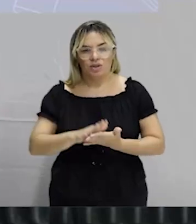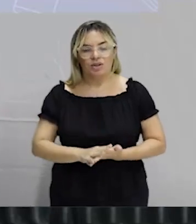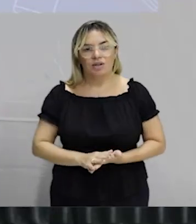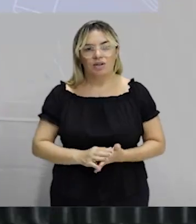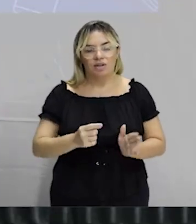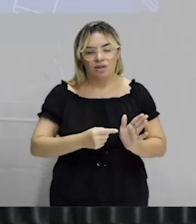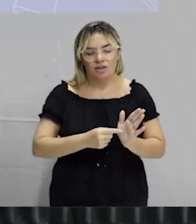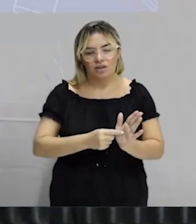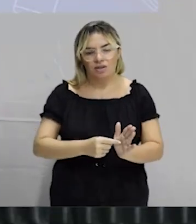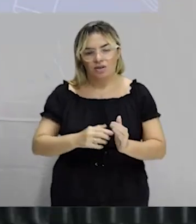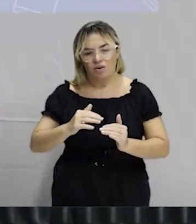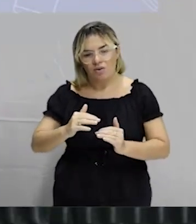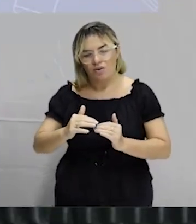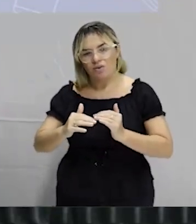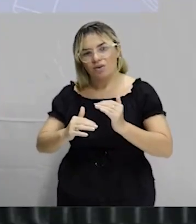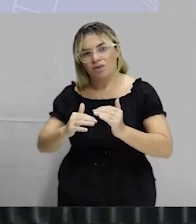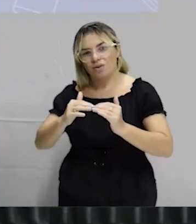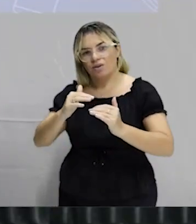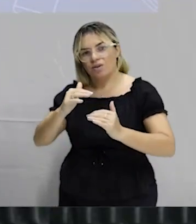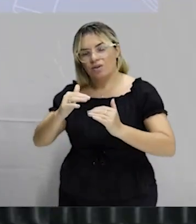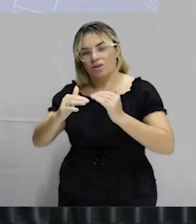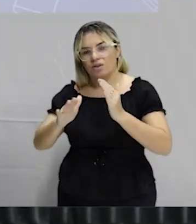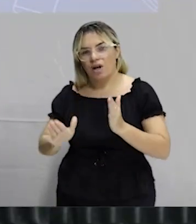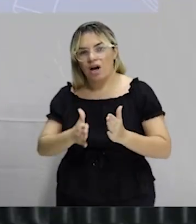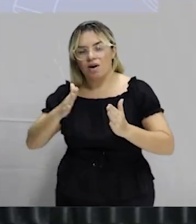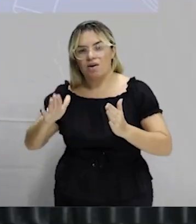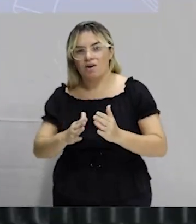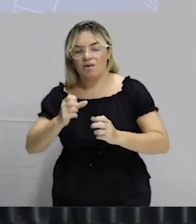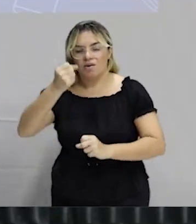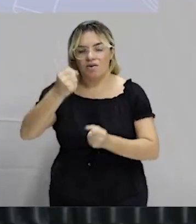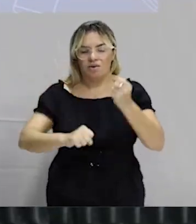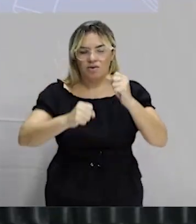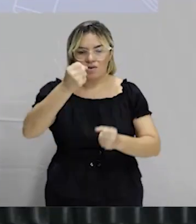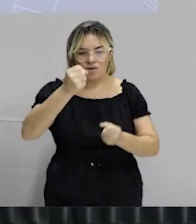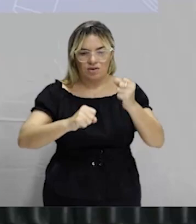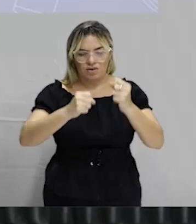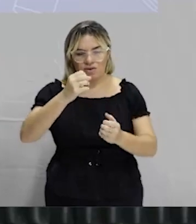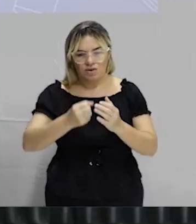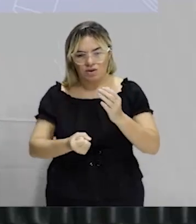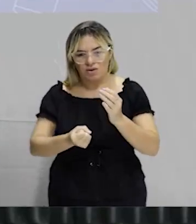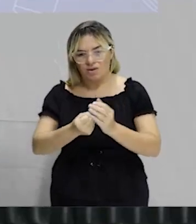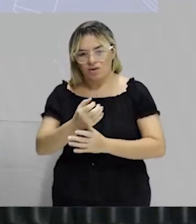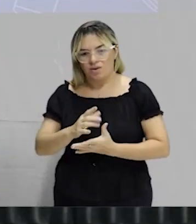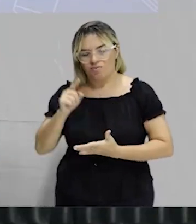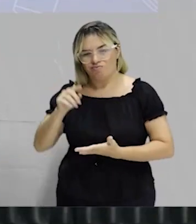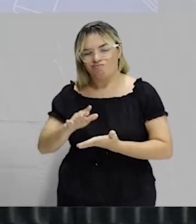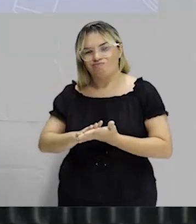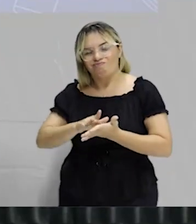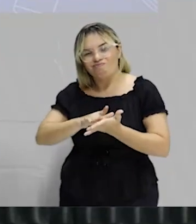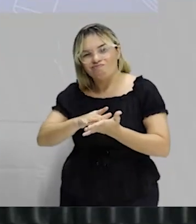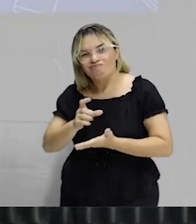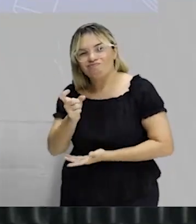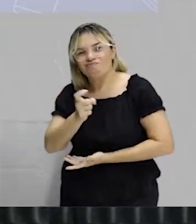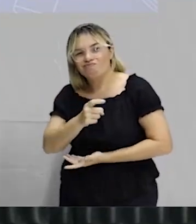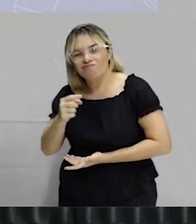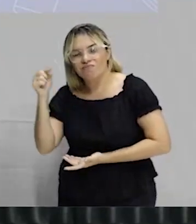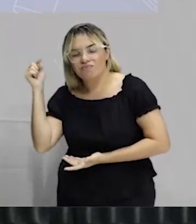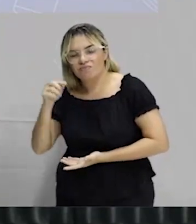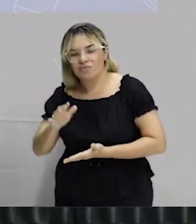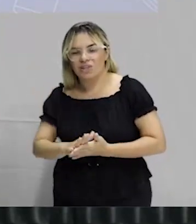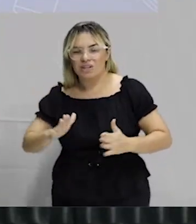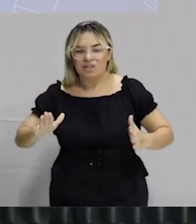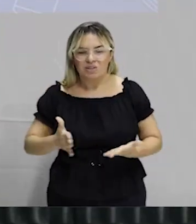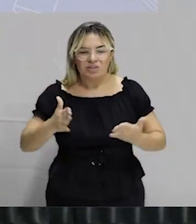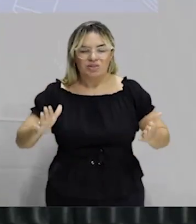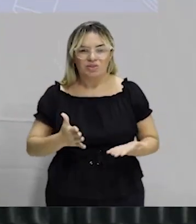produção industrial que vinha acontecendo, na verdade, ela gerou uma falsa perspectiva de crescimento econômico, ou seja, a